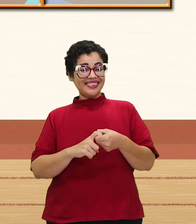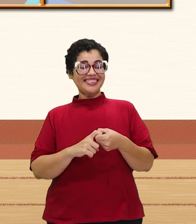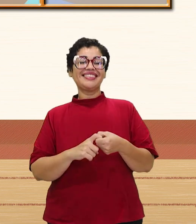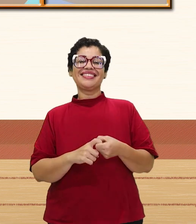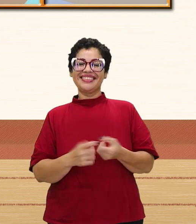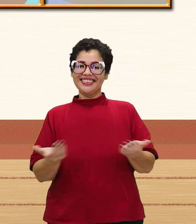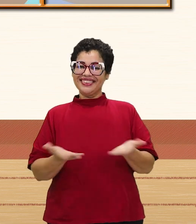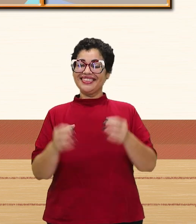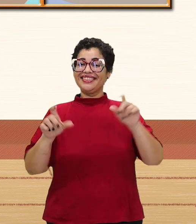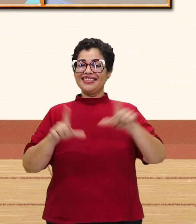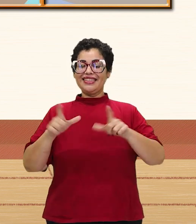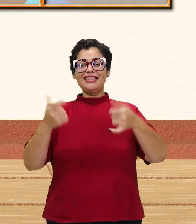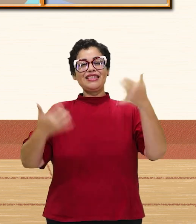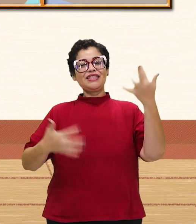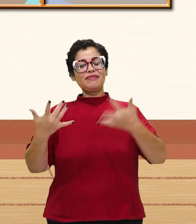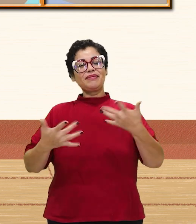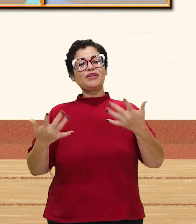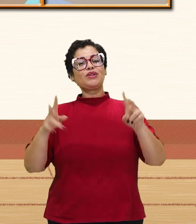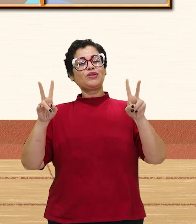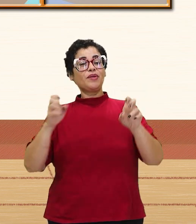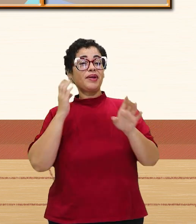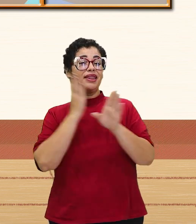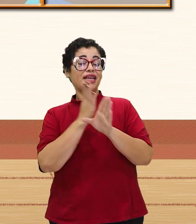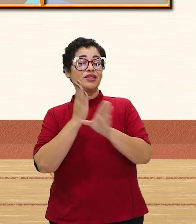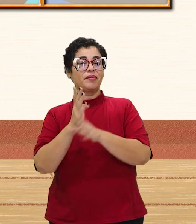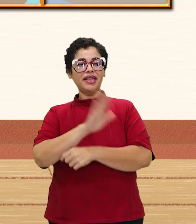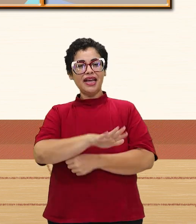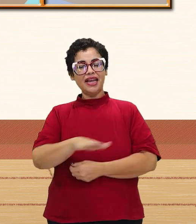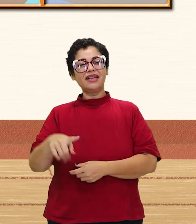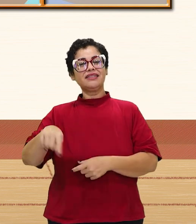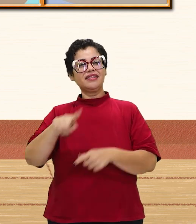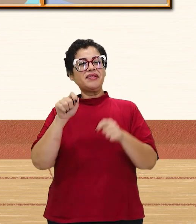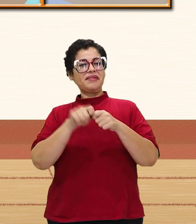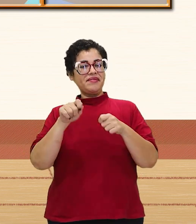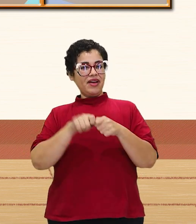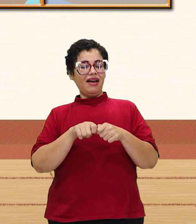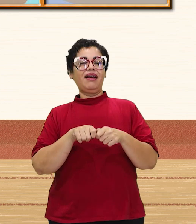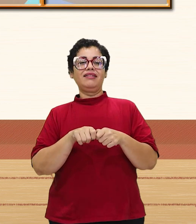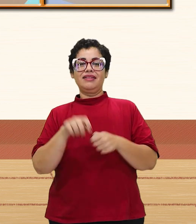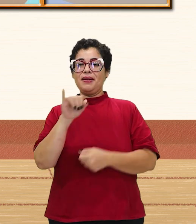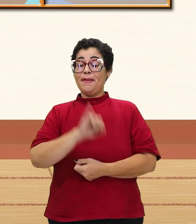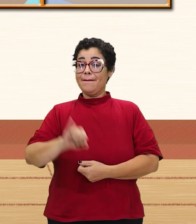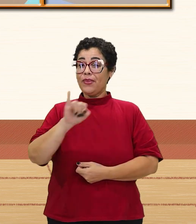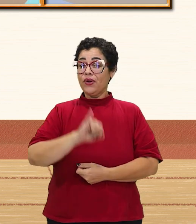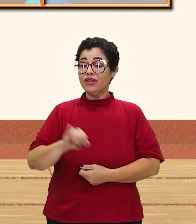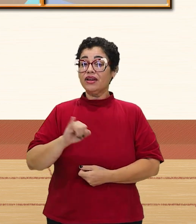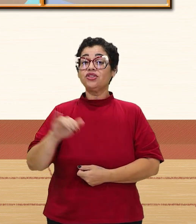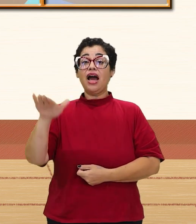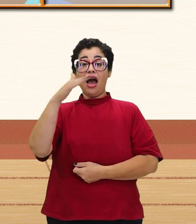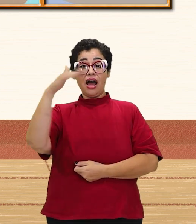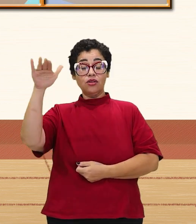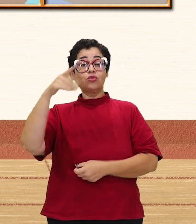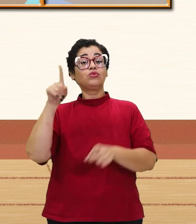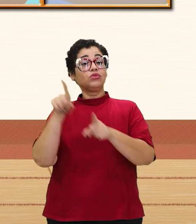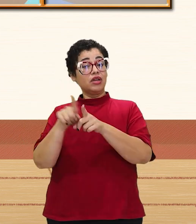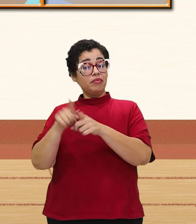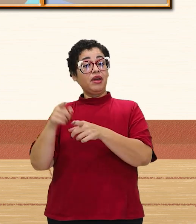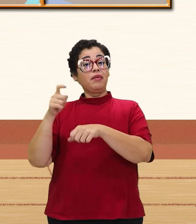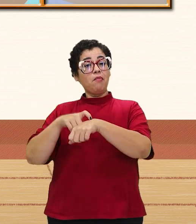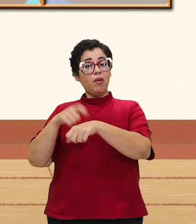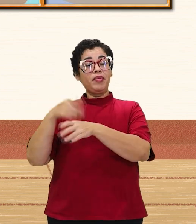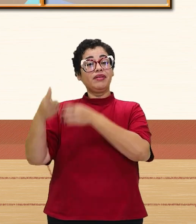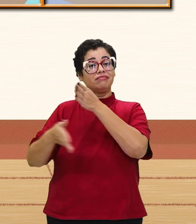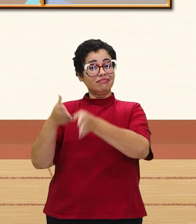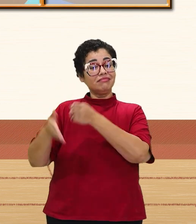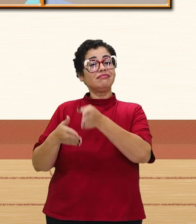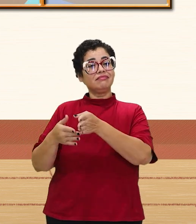Voltamos! E no programa de hoje estamos falando sobre as descobertas que as crianças fazem e como é importante que os adultos também participem desses